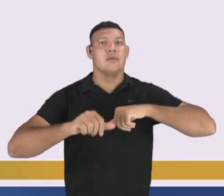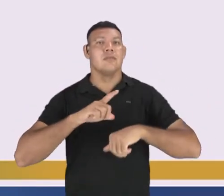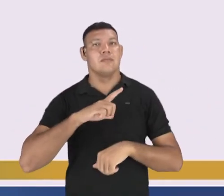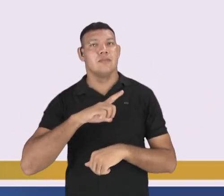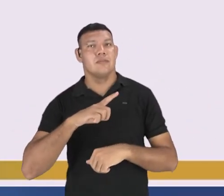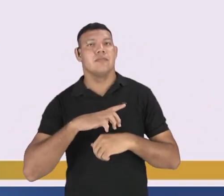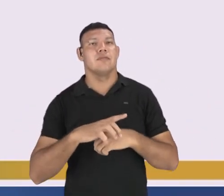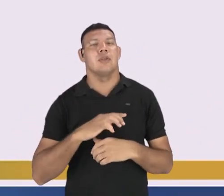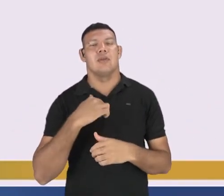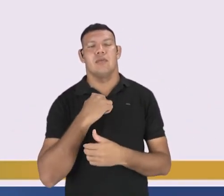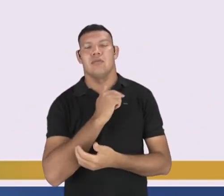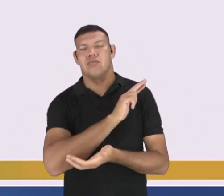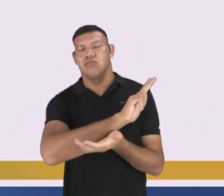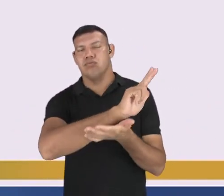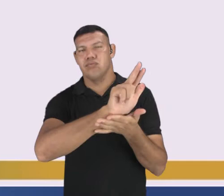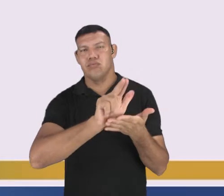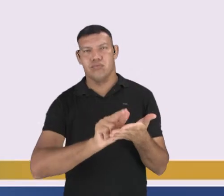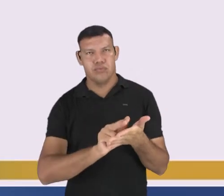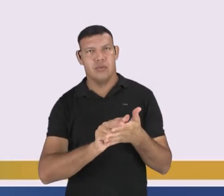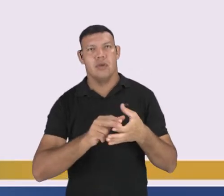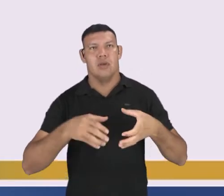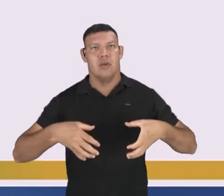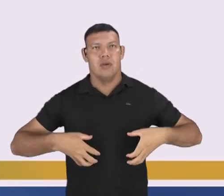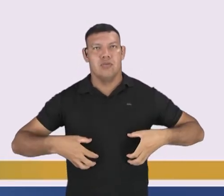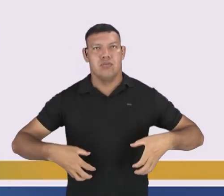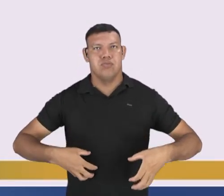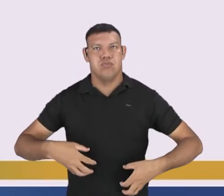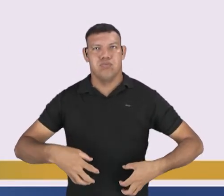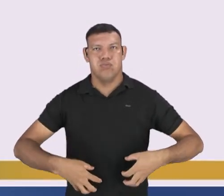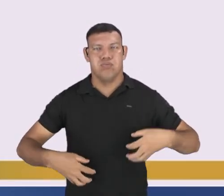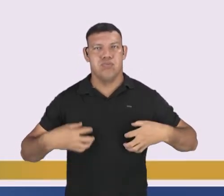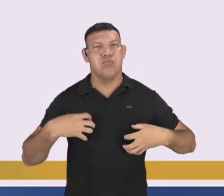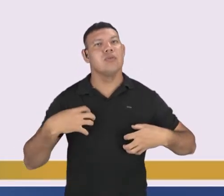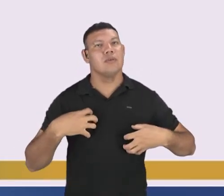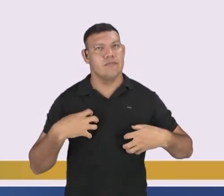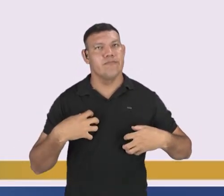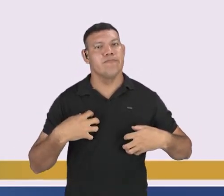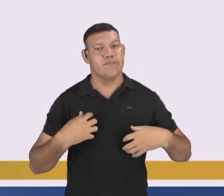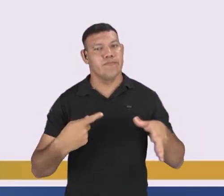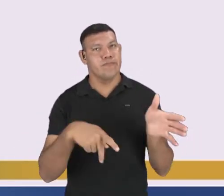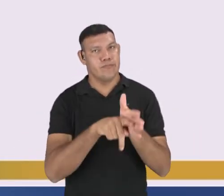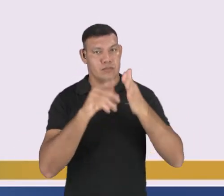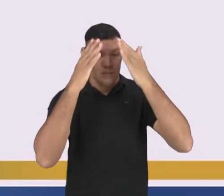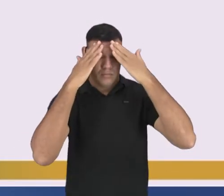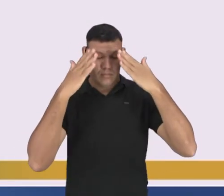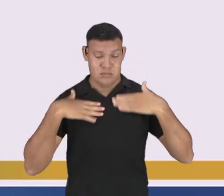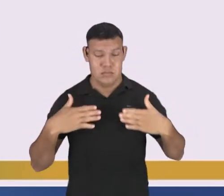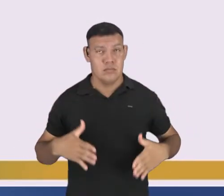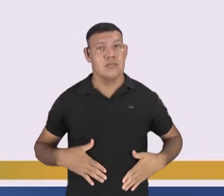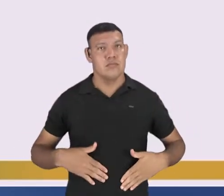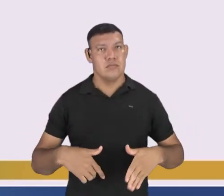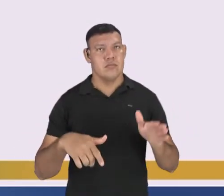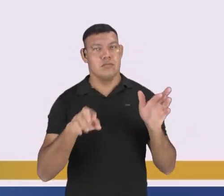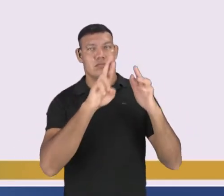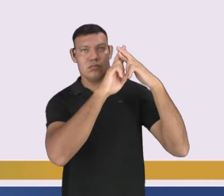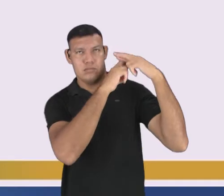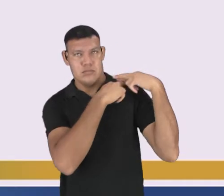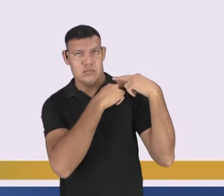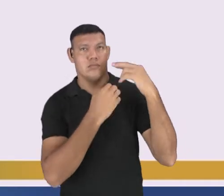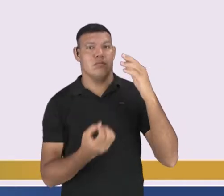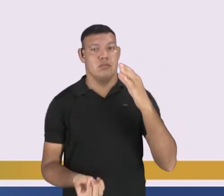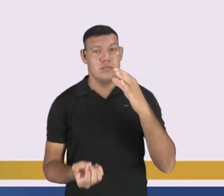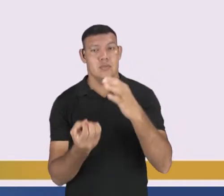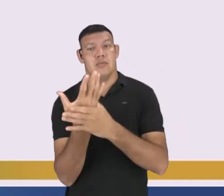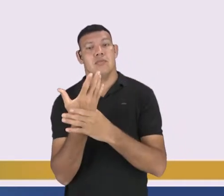glândulas endócrinas, né, que são localizadas em diversas partes do corpo e responsáveis pela produção desses